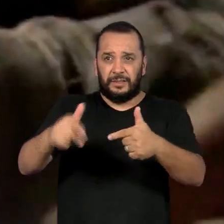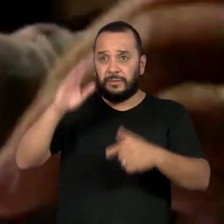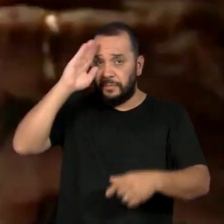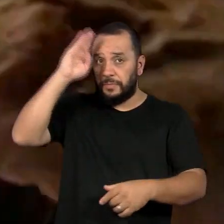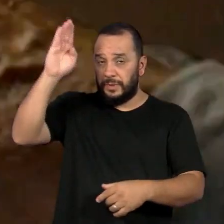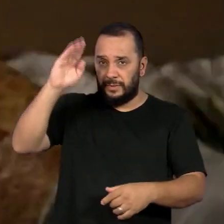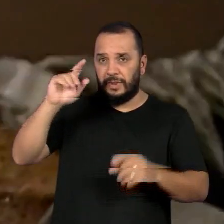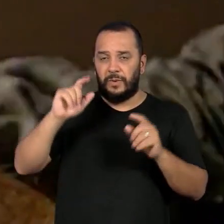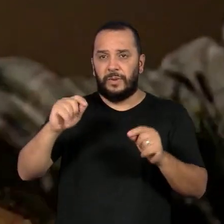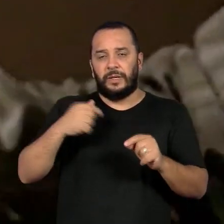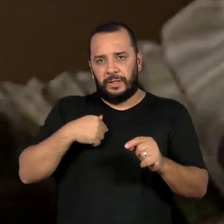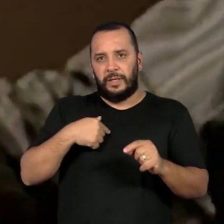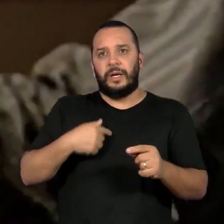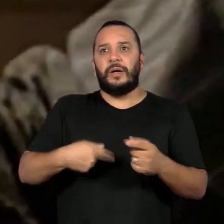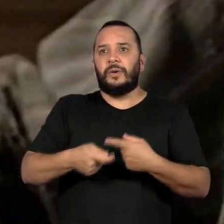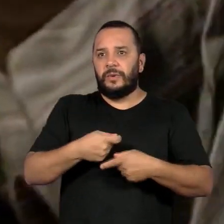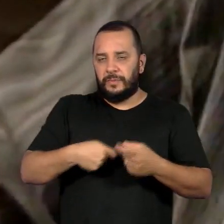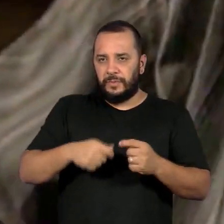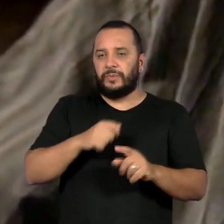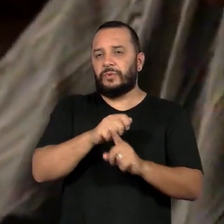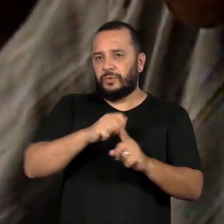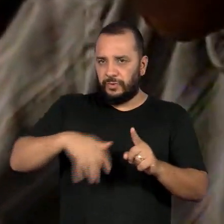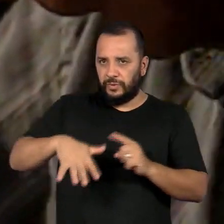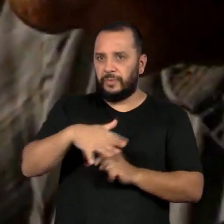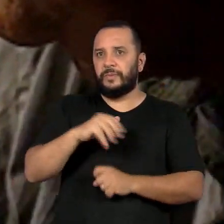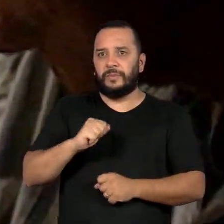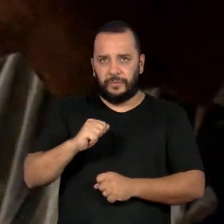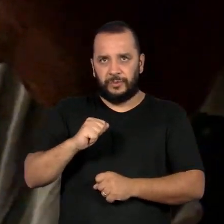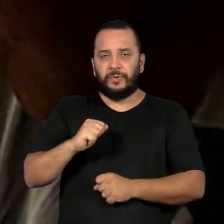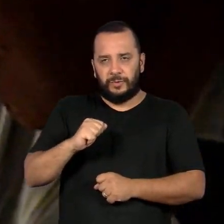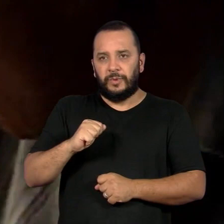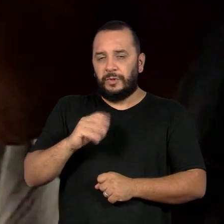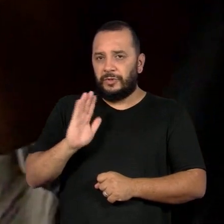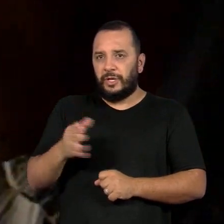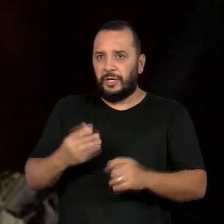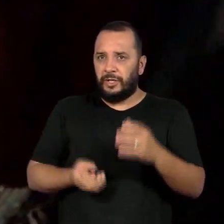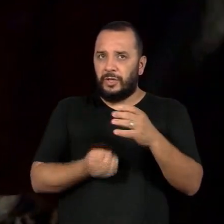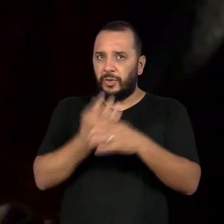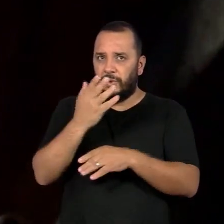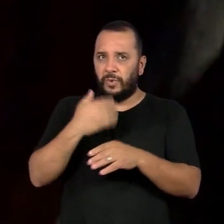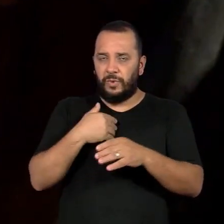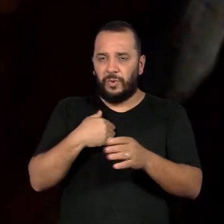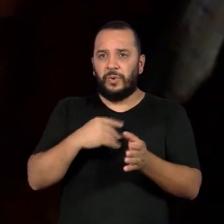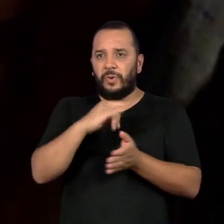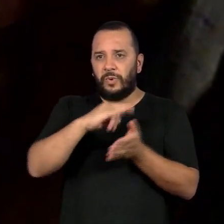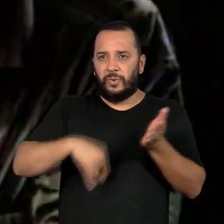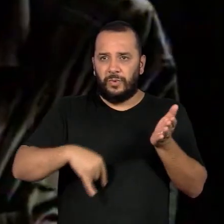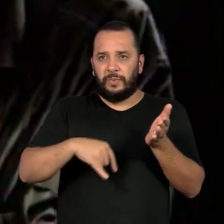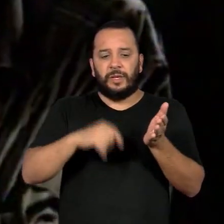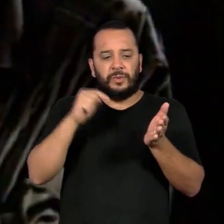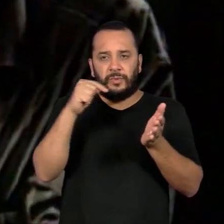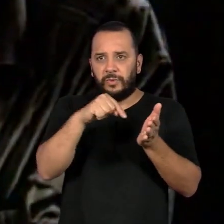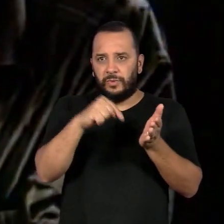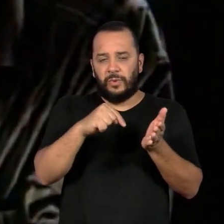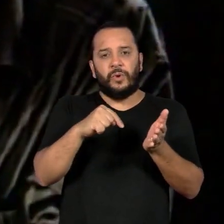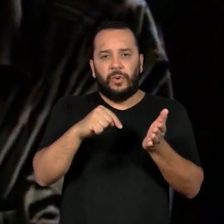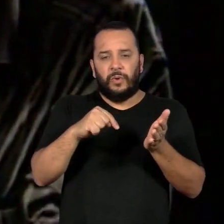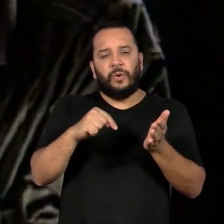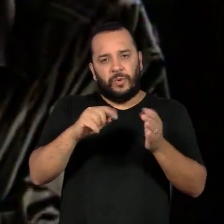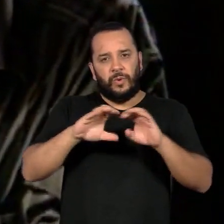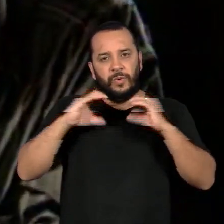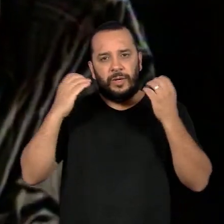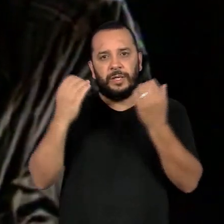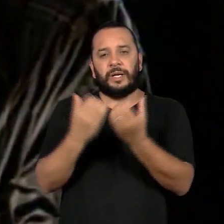o eco-socioeconomista ajudou a elaborar a declaração final da famosa Conferência das Nações